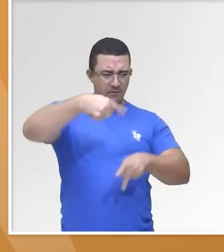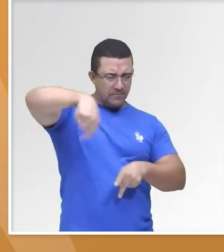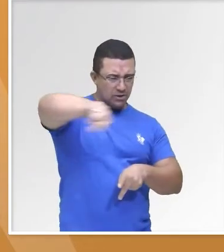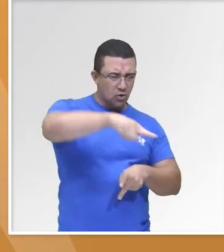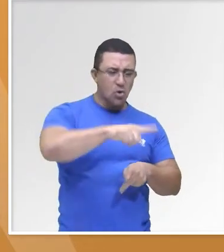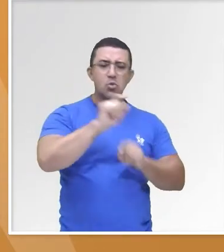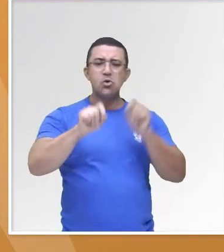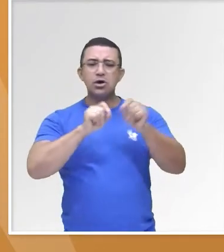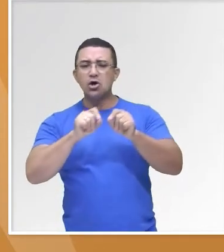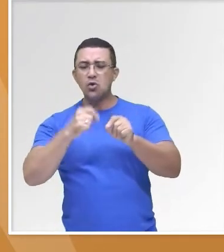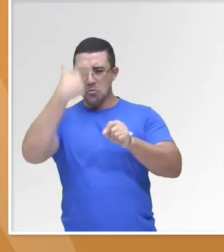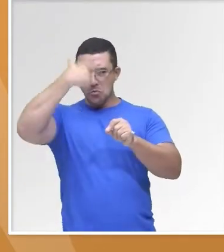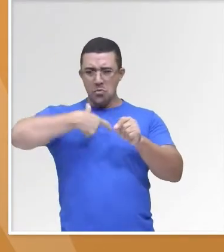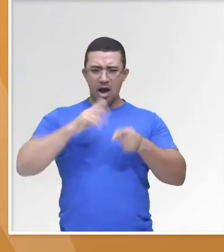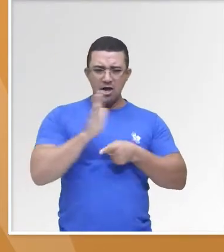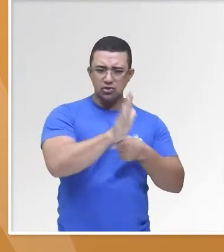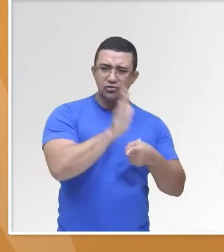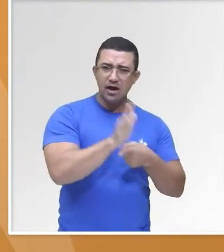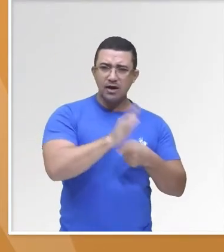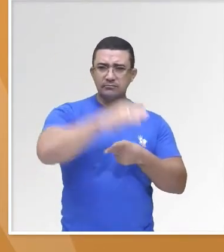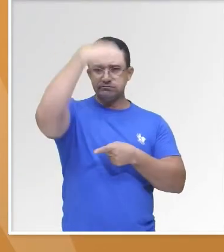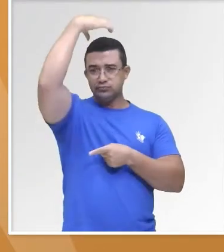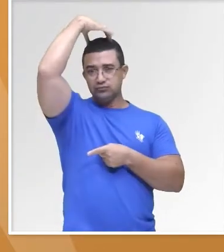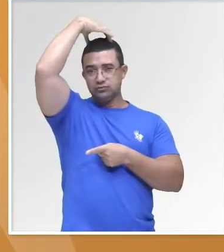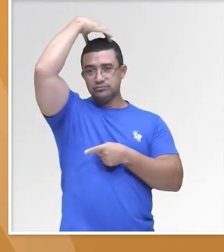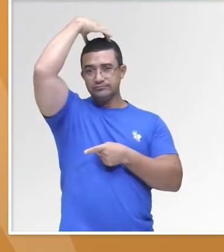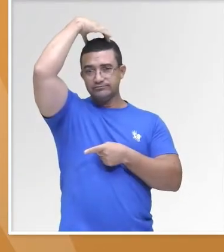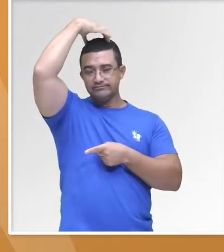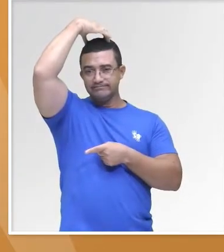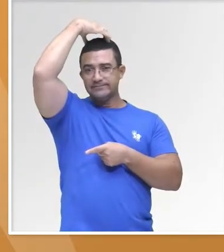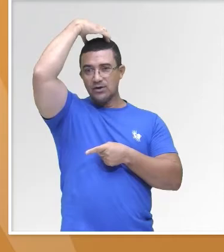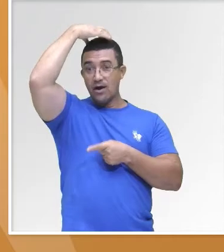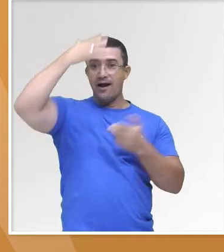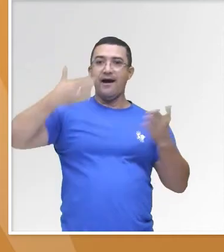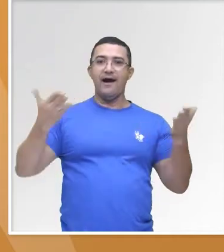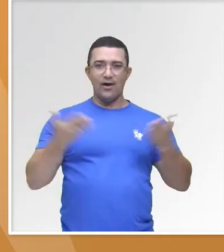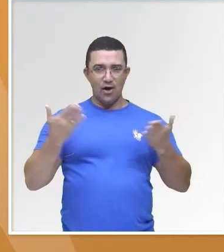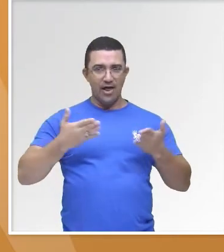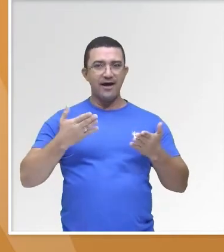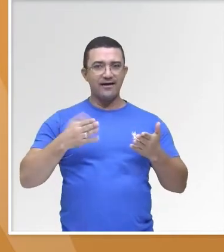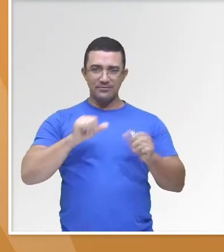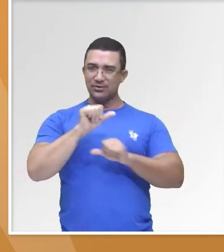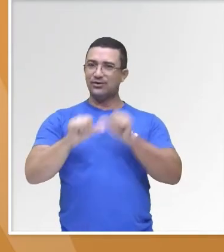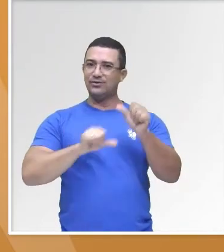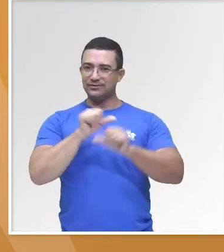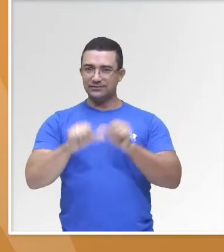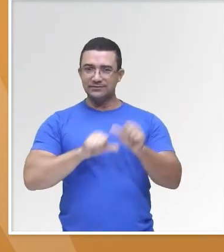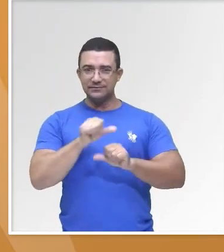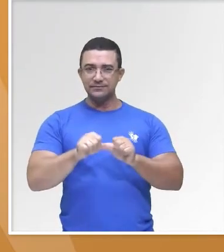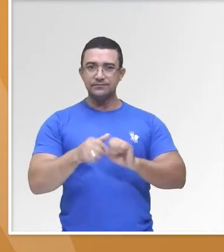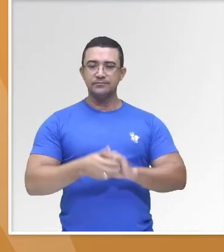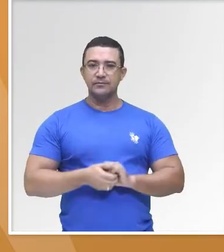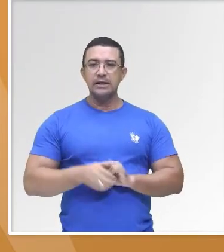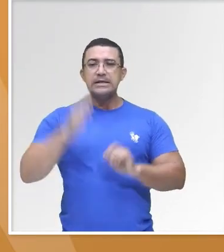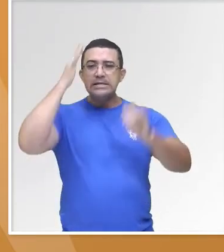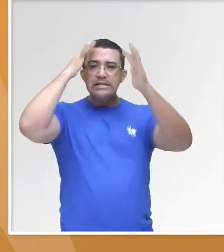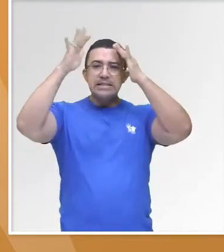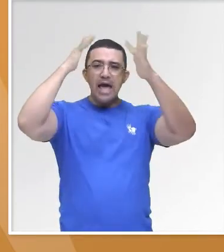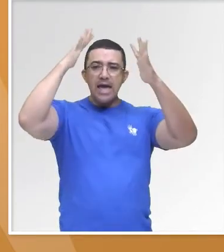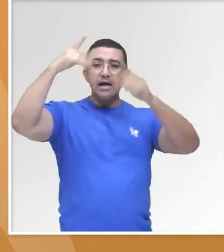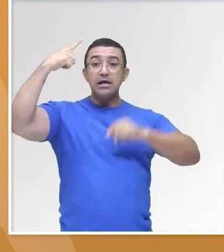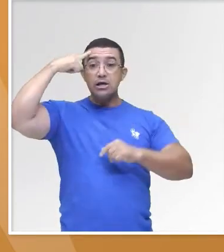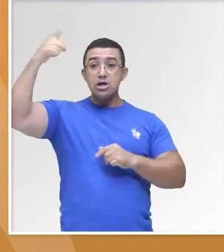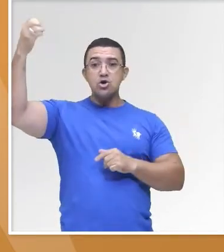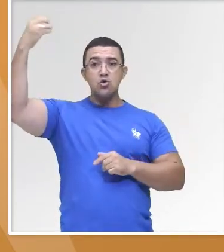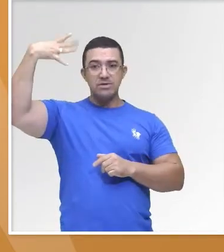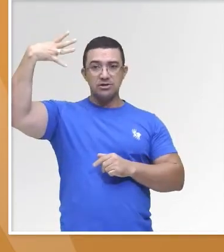sobre isso? Então, essa é a diferença de um déspota esclarecido para um rei absolutista. Essa ideia do iluminismo, que vocês